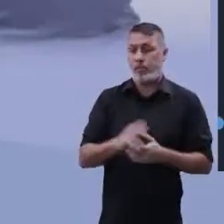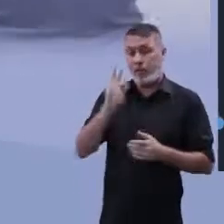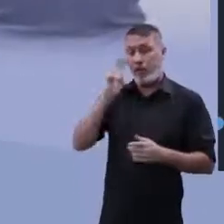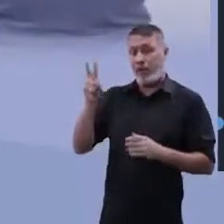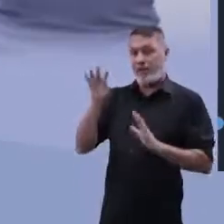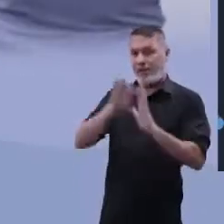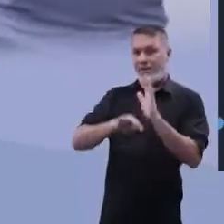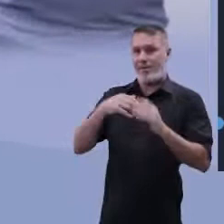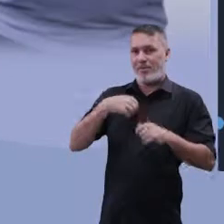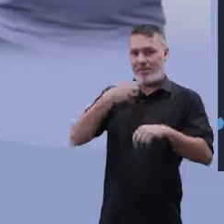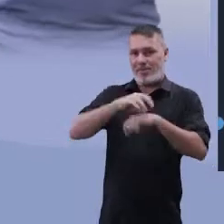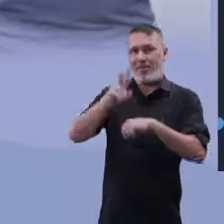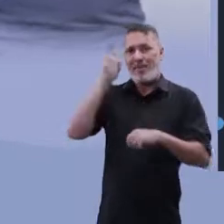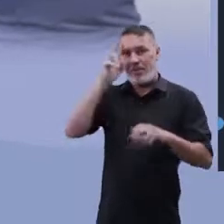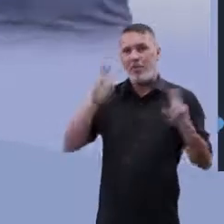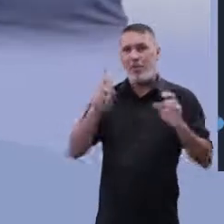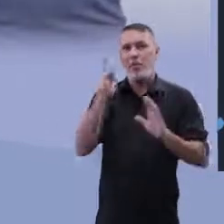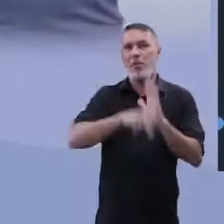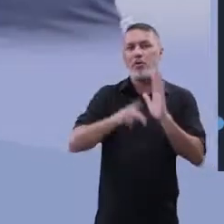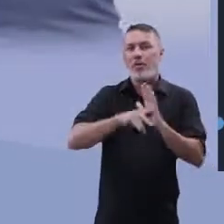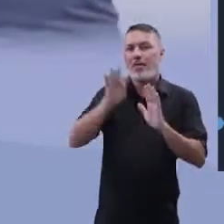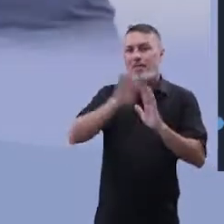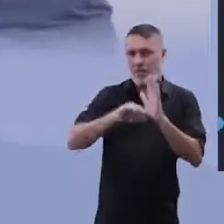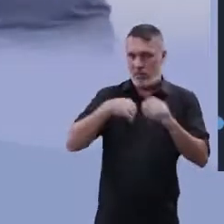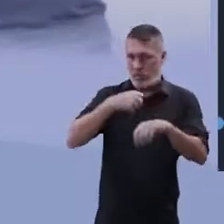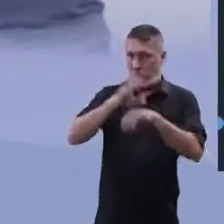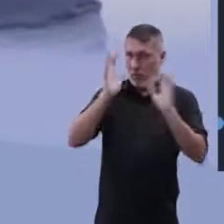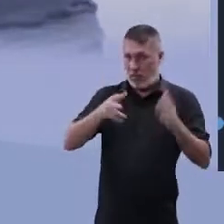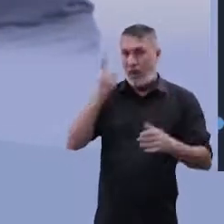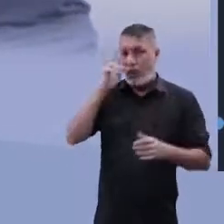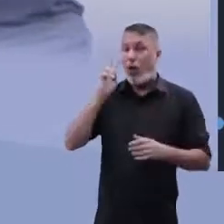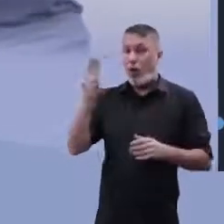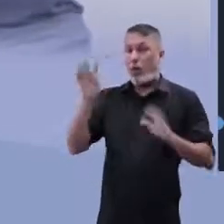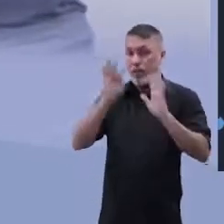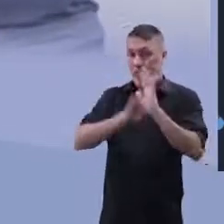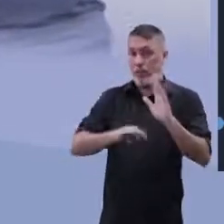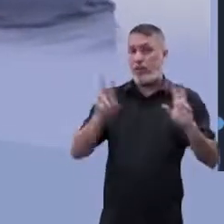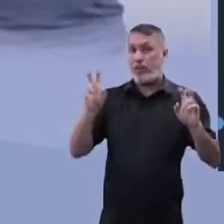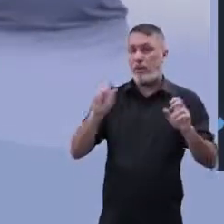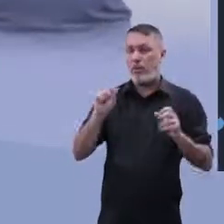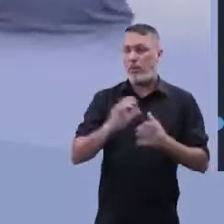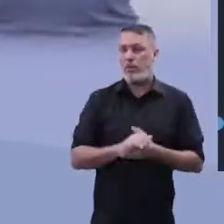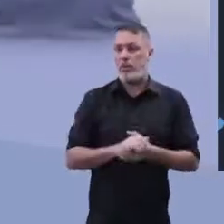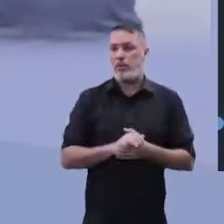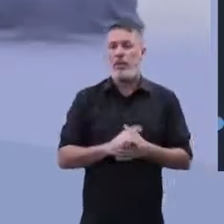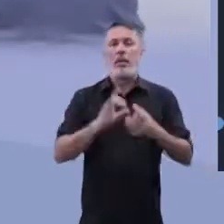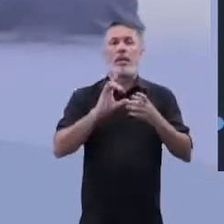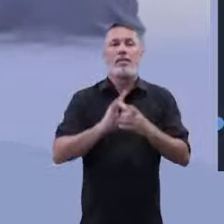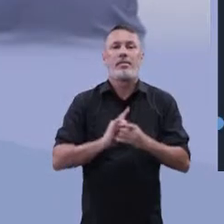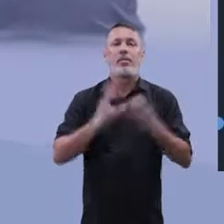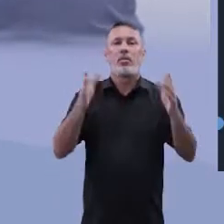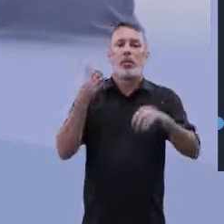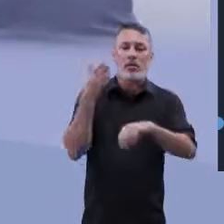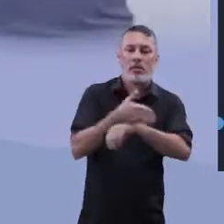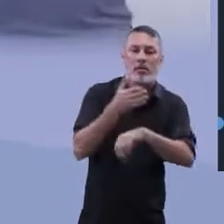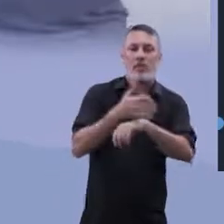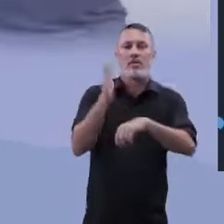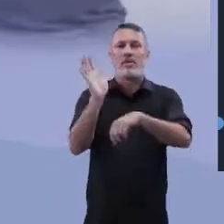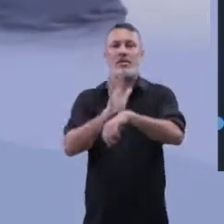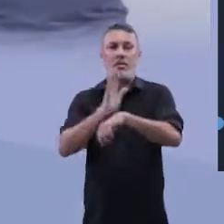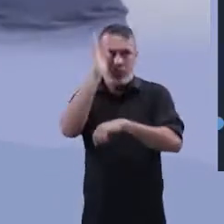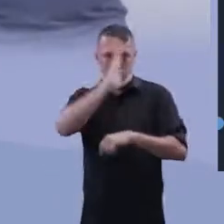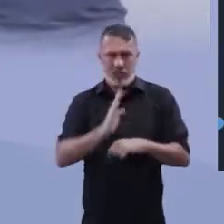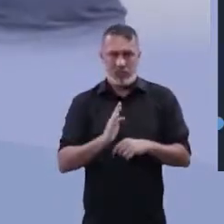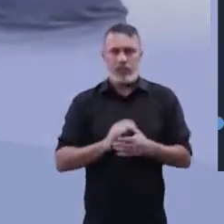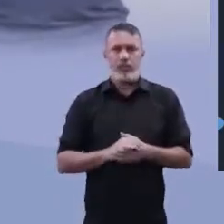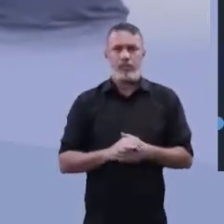Olha lá, lembra que eu falei com vocês sobre o projeto de texto? Já dei essa aula para vocês. Imagina esse texto. A democratização do acesso ao cinema no Brasil.